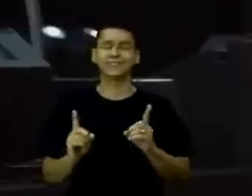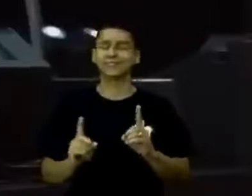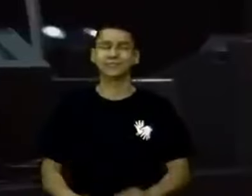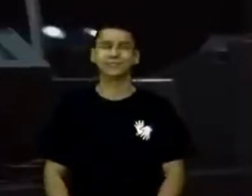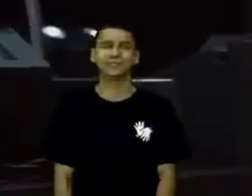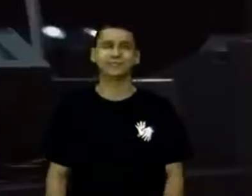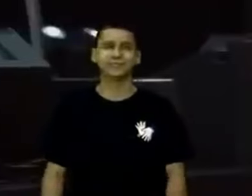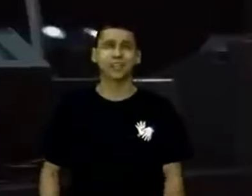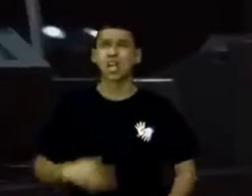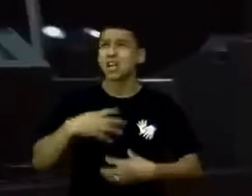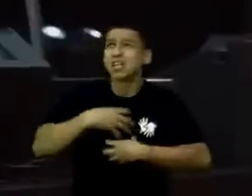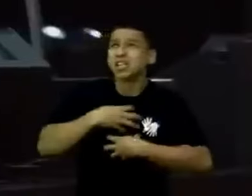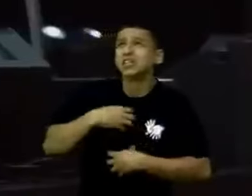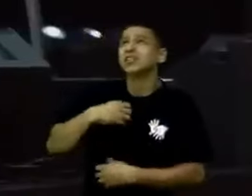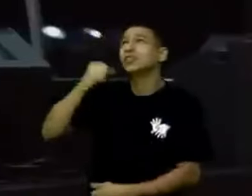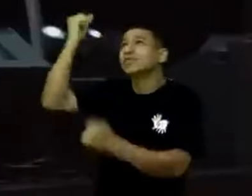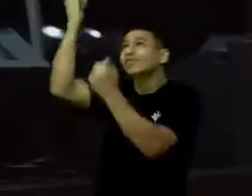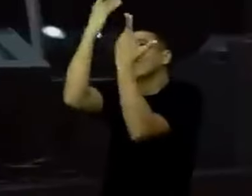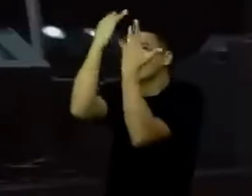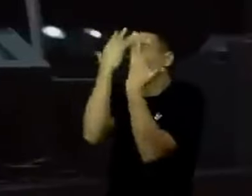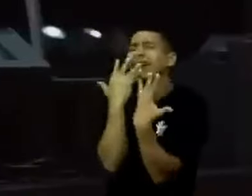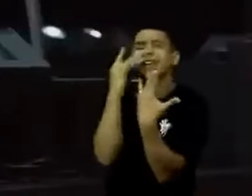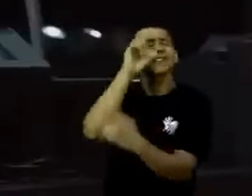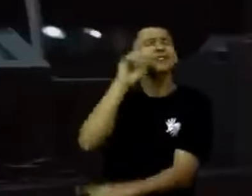Estou sentindo tanta graça de Deus aqui.